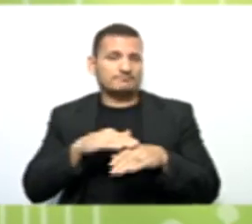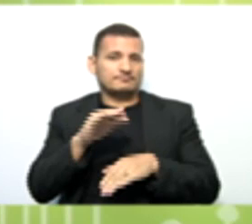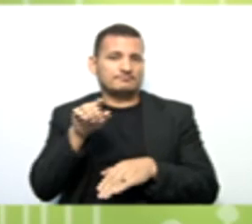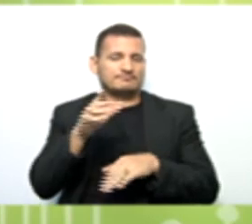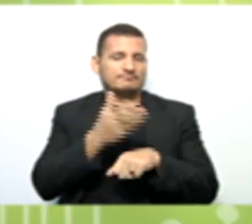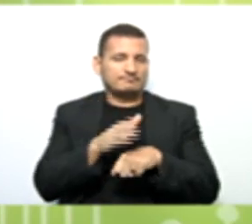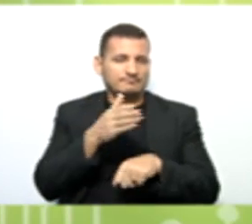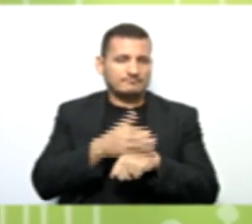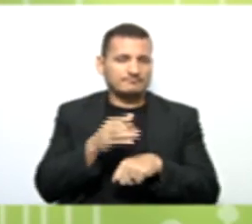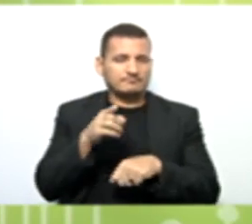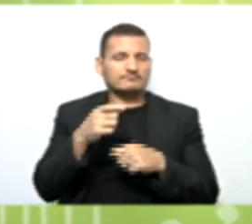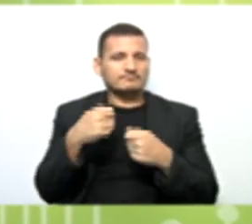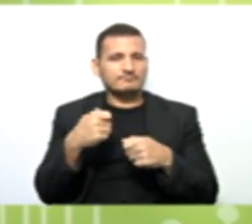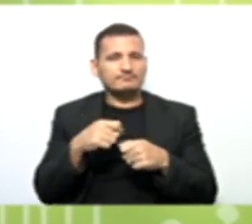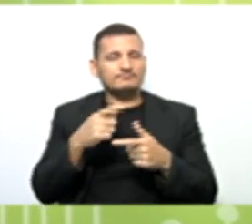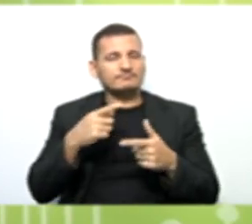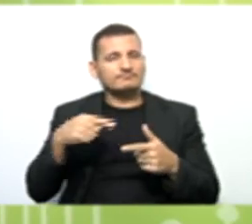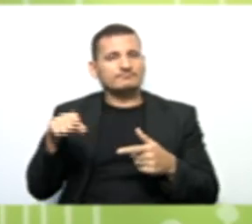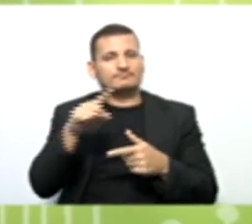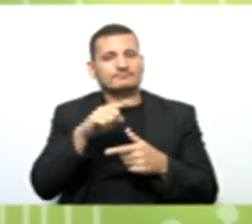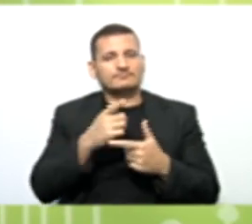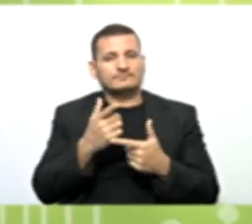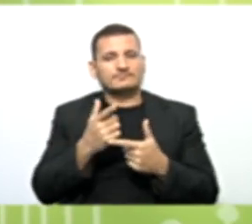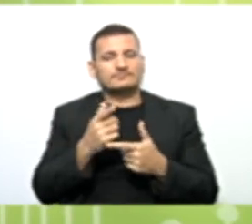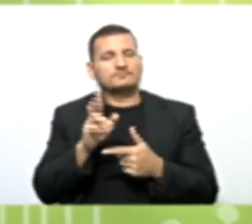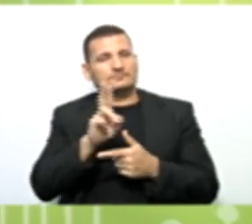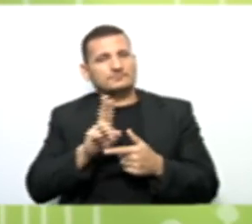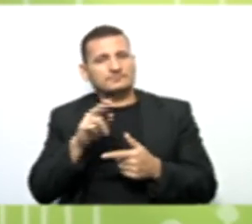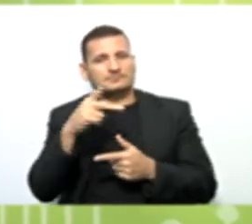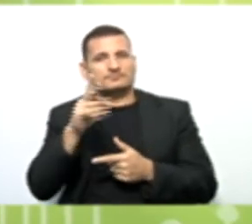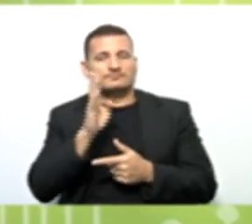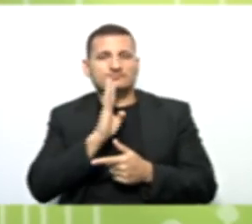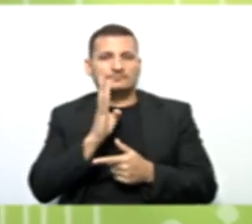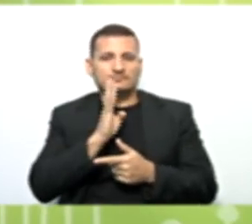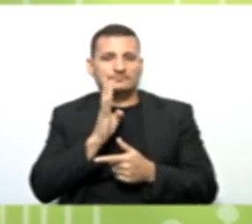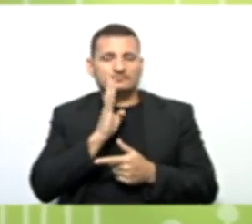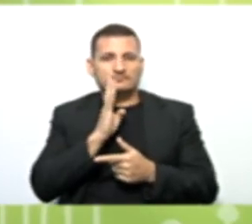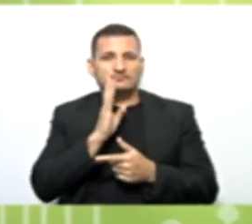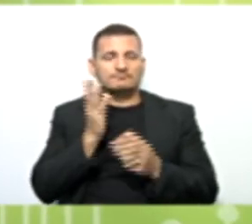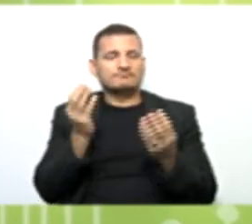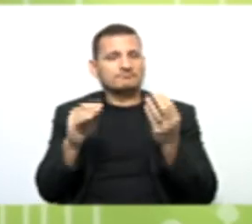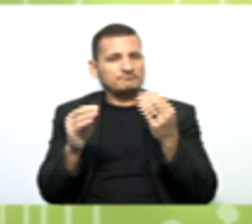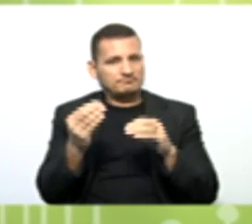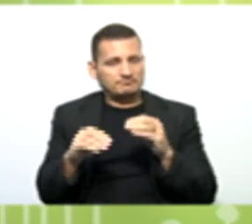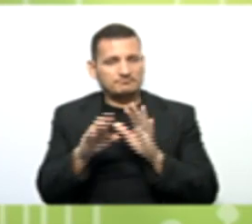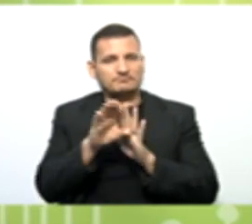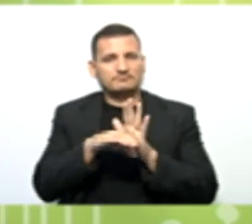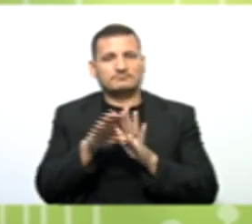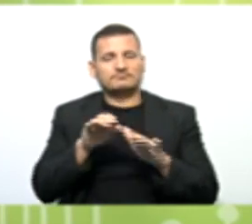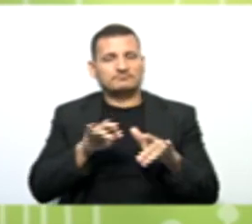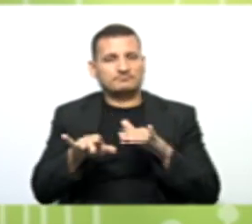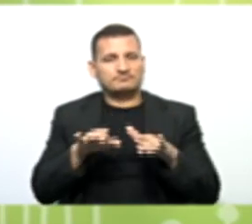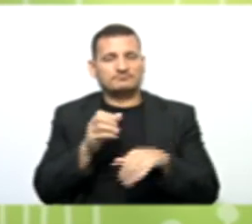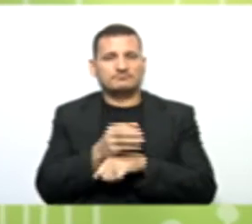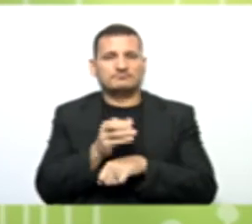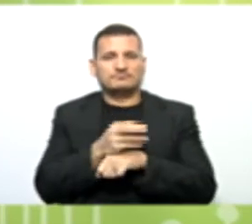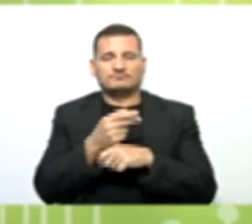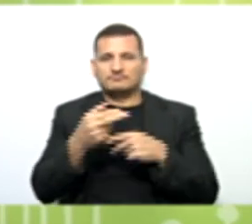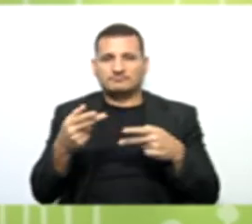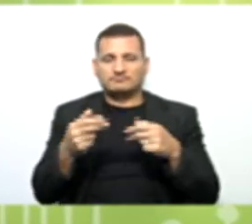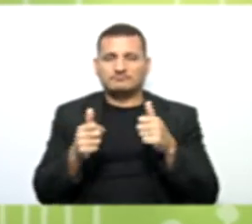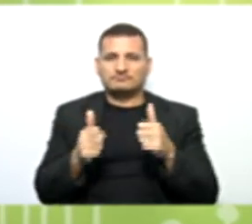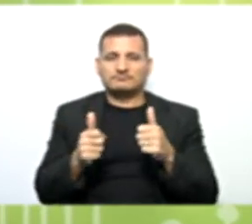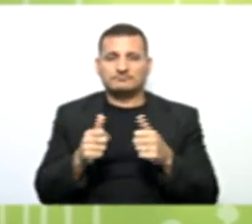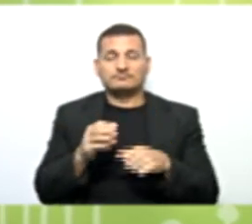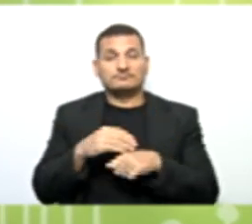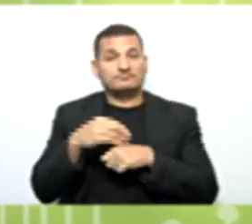questão prática que exige que você utilize os seus conhecimentos e aplique os conceitos da programação orientada a objetos, certo?